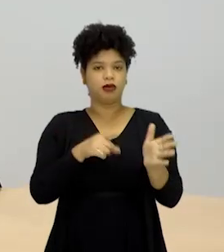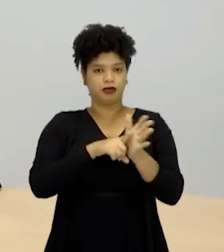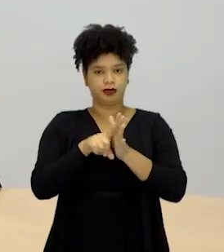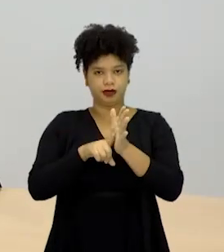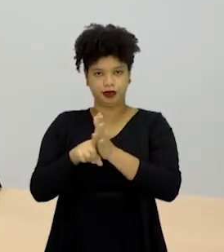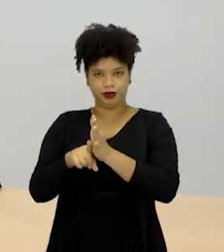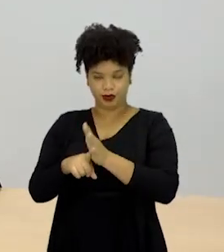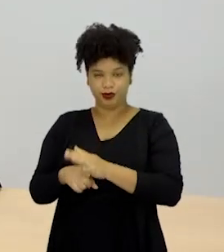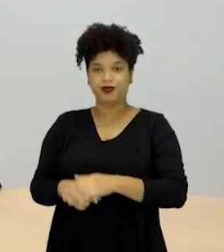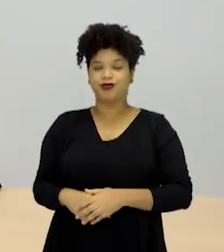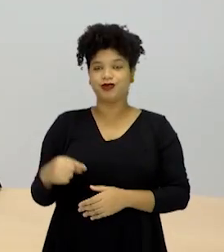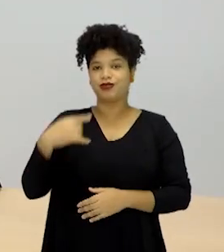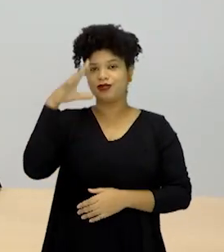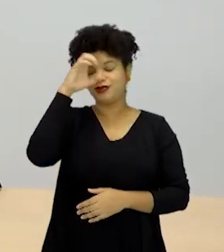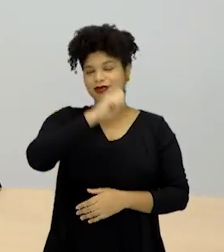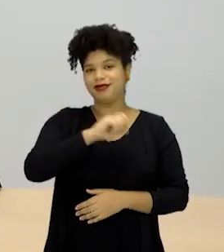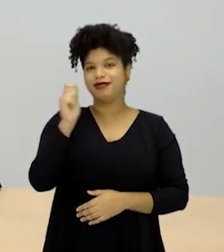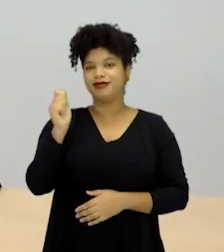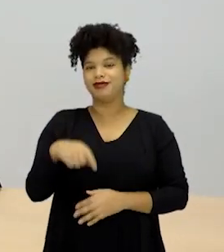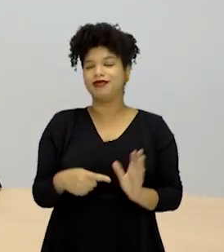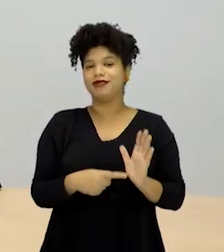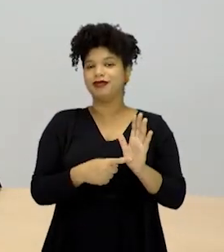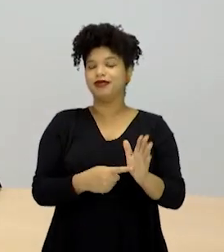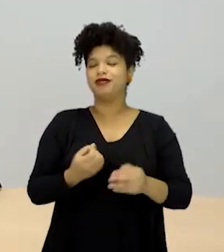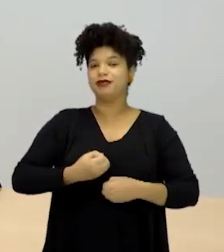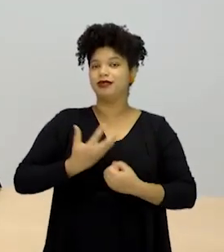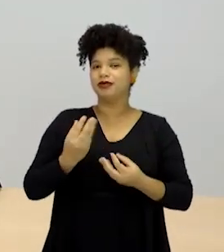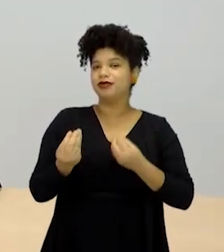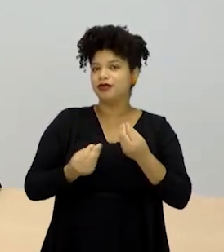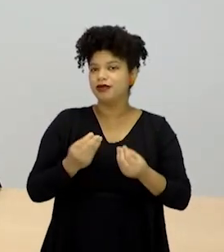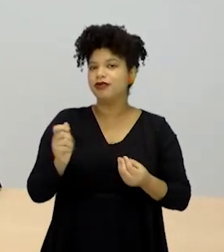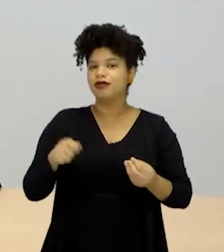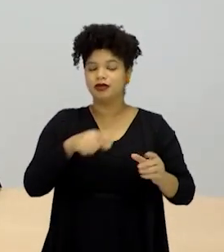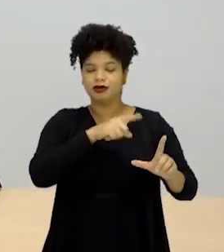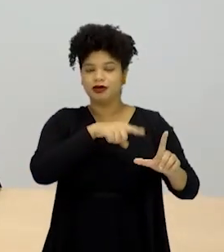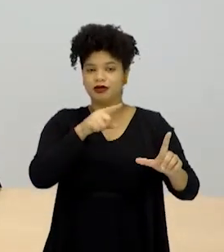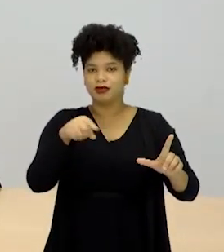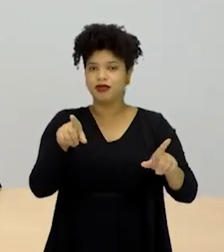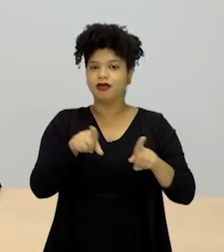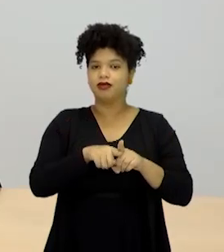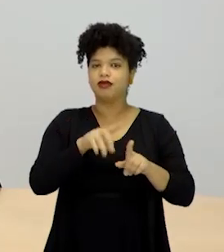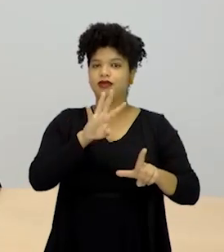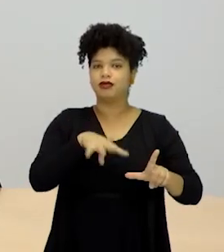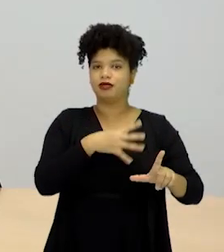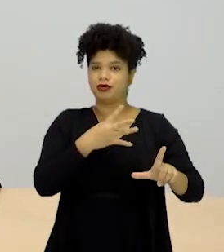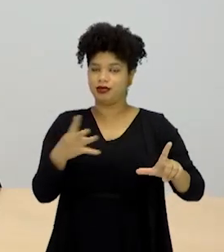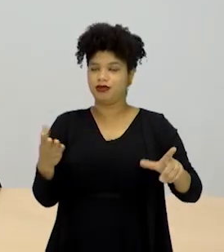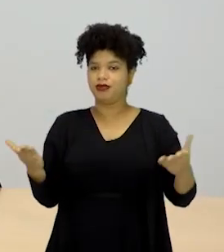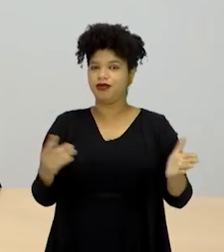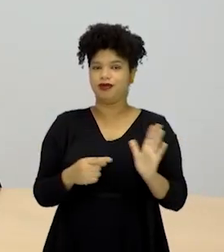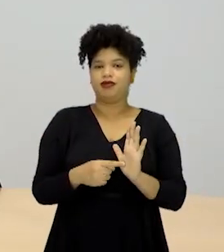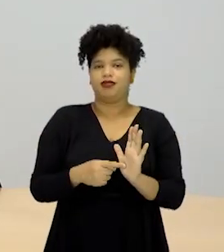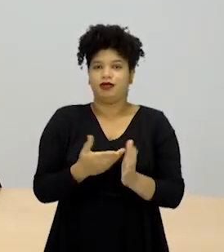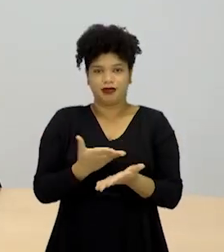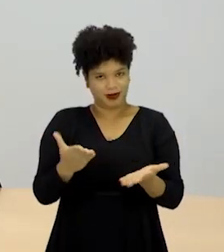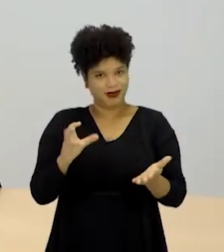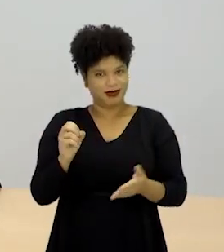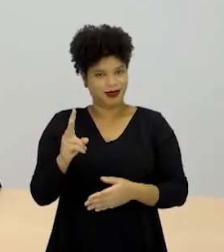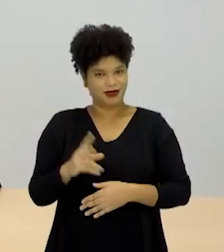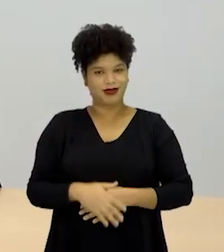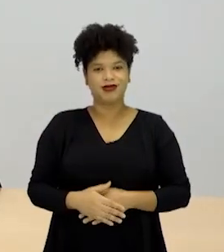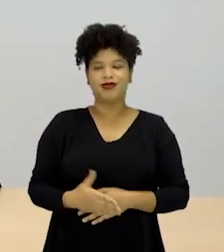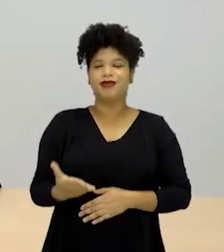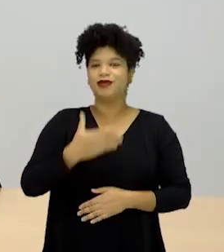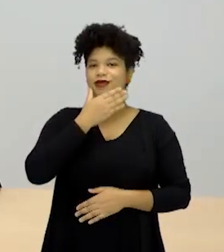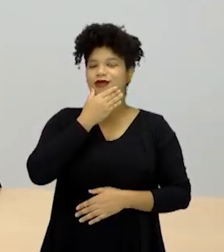aprendeu que dá para a gente apresentar esses dados usando gráficos, né, e tabelas. E hoje a gente vai apresentar isso para vocês, tá certo? Eu vou pedir para o